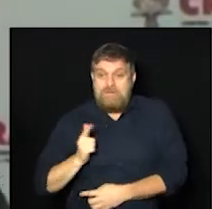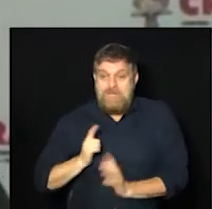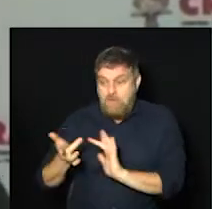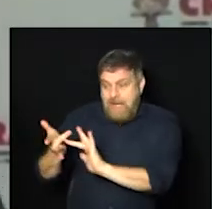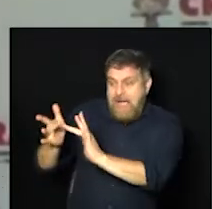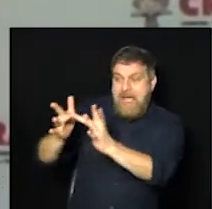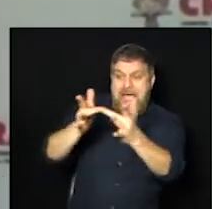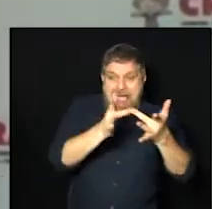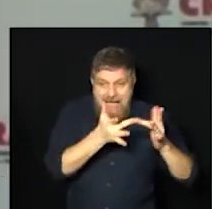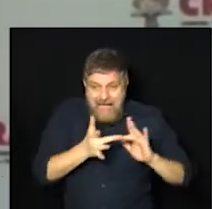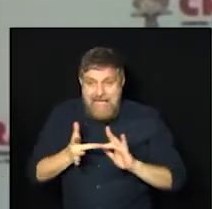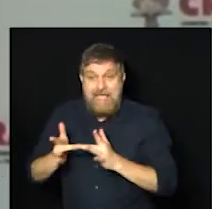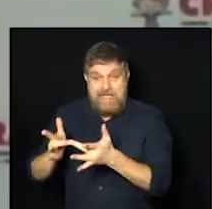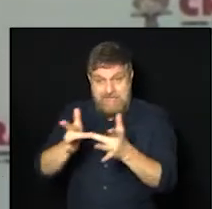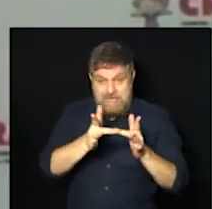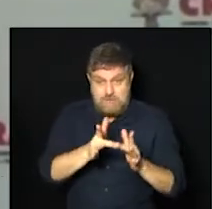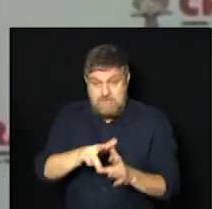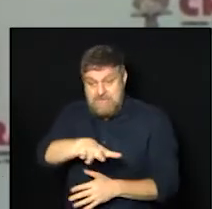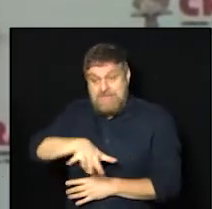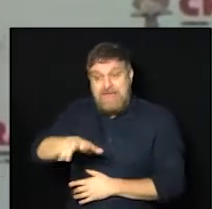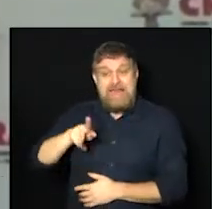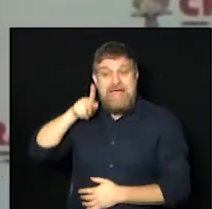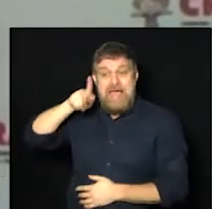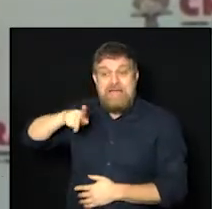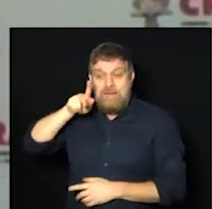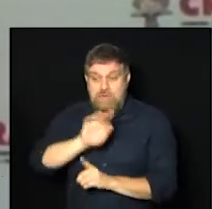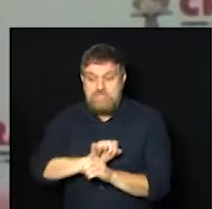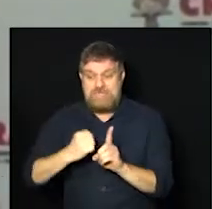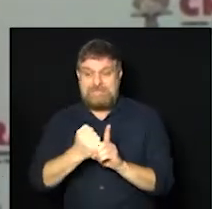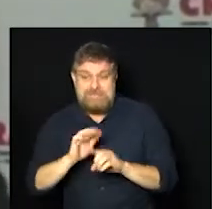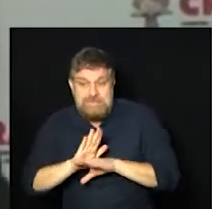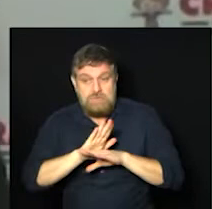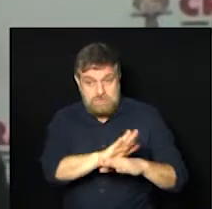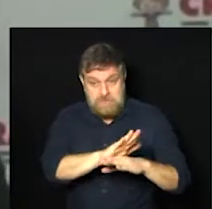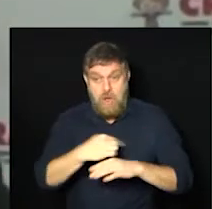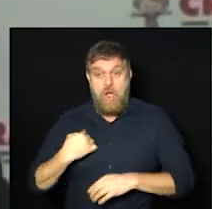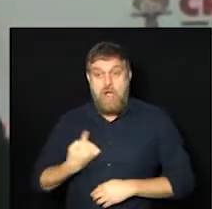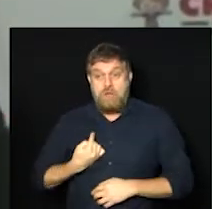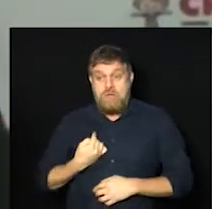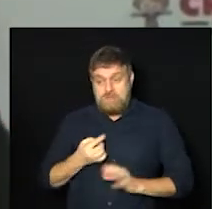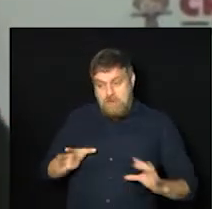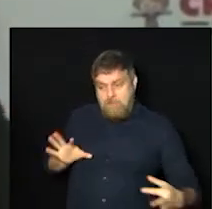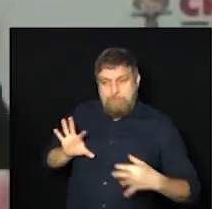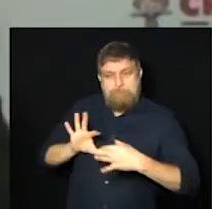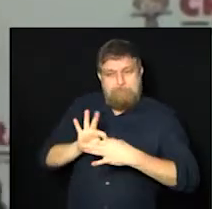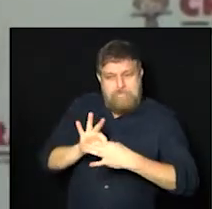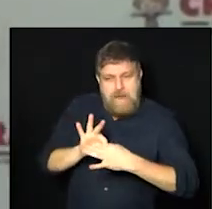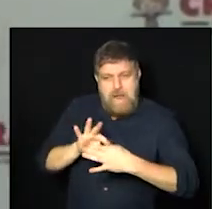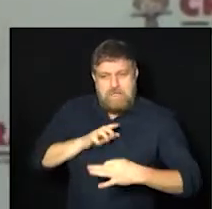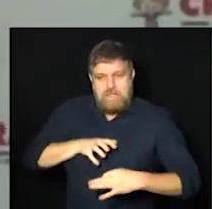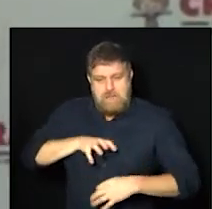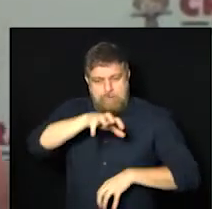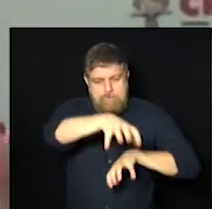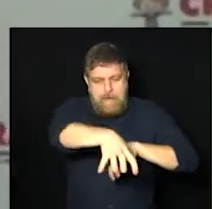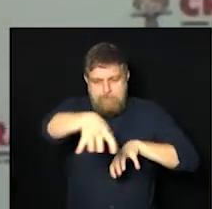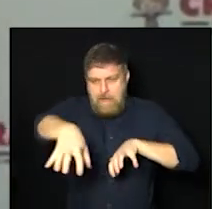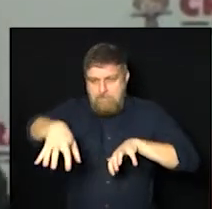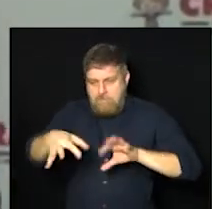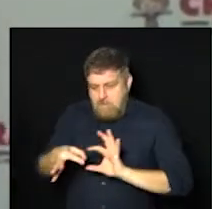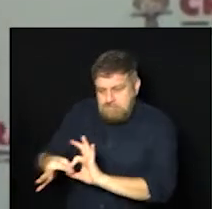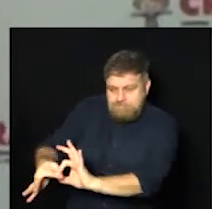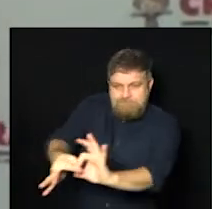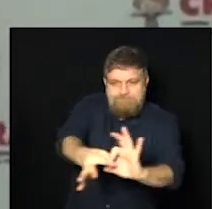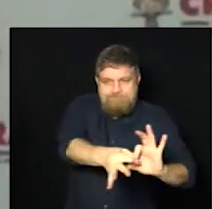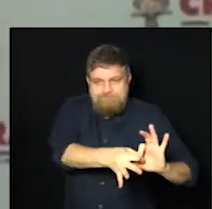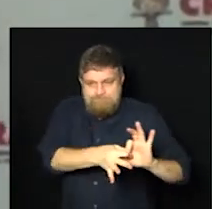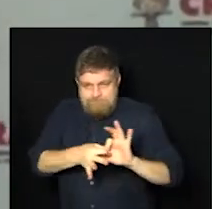rede de atendimento dentro da política da assistência social. Então, nós somos um elo dentro de outros serviços que também